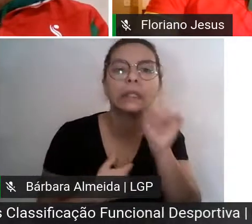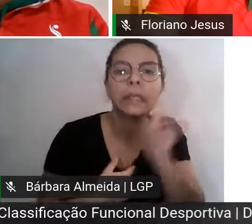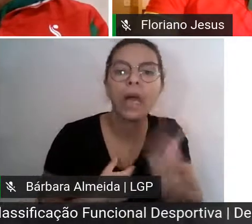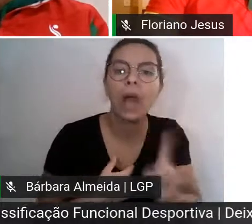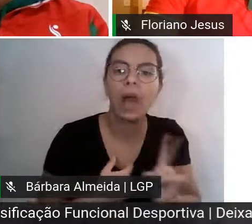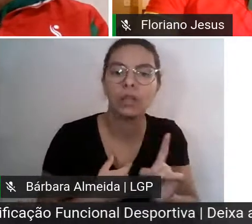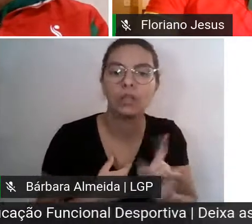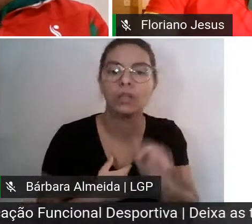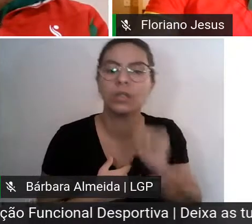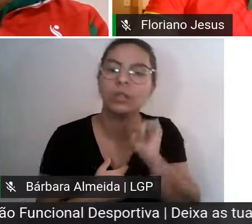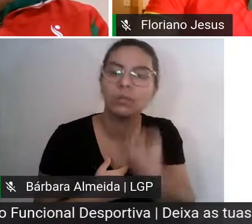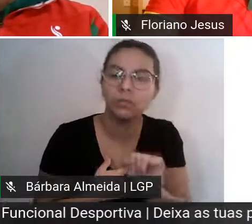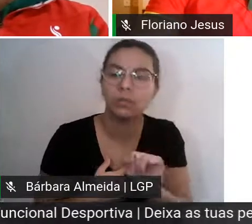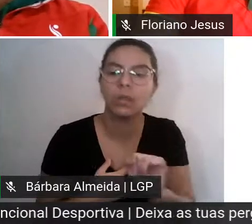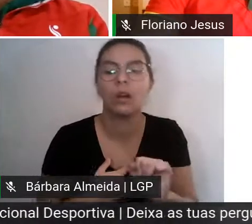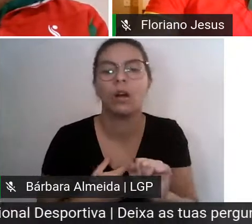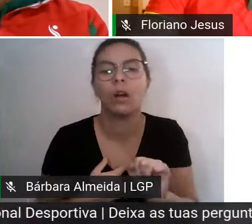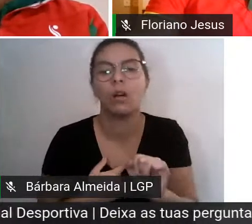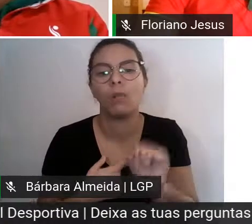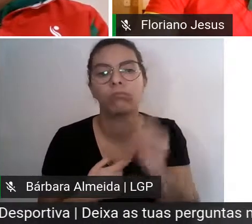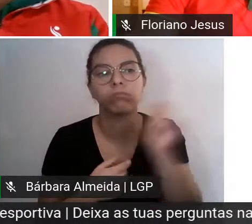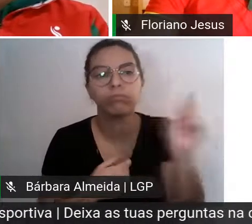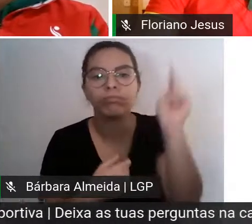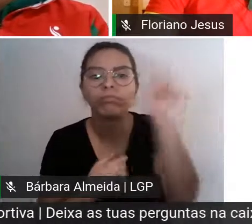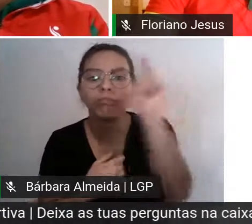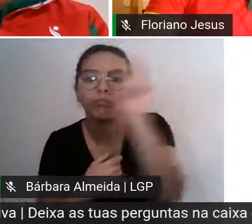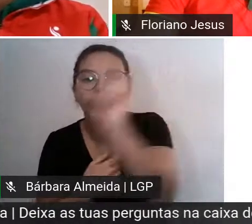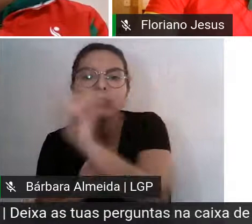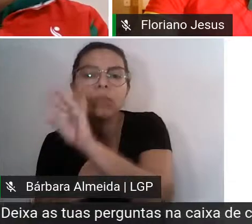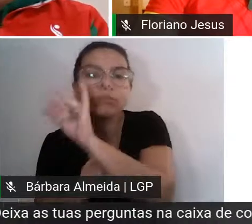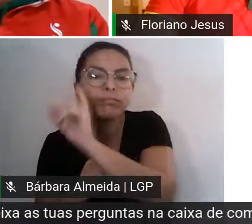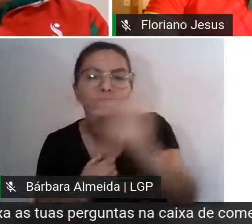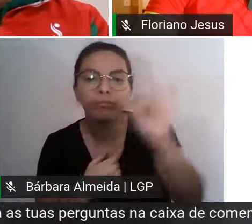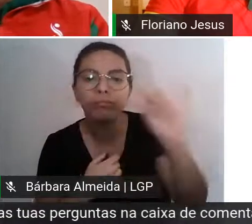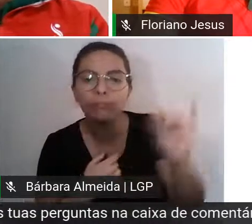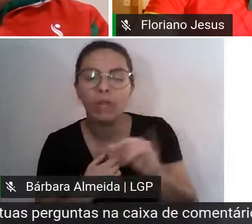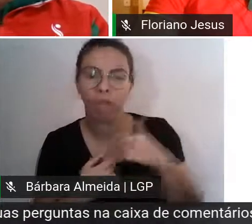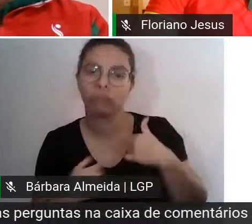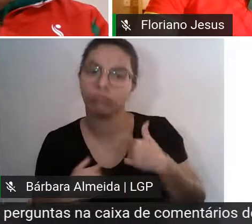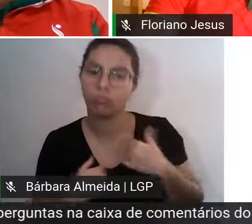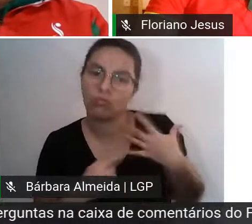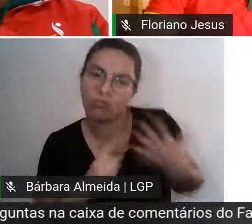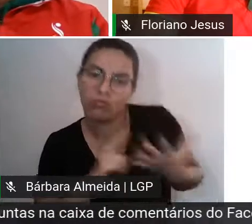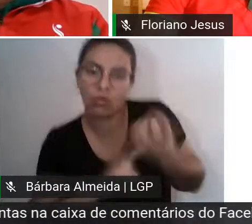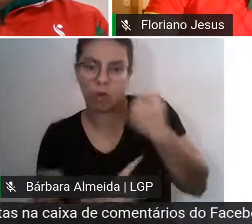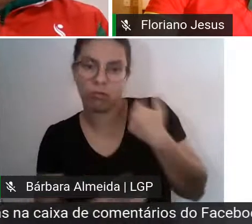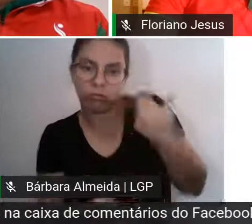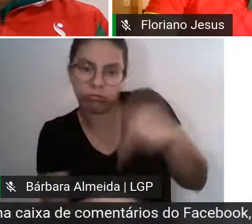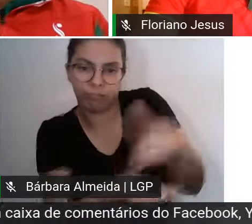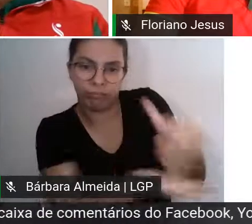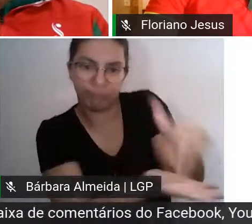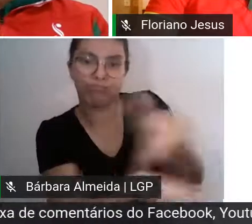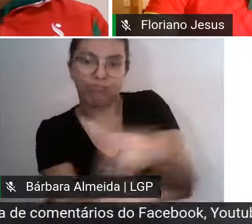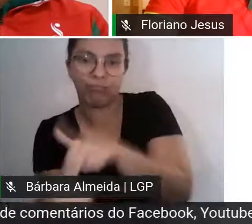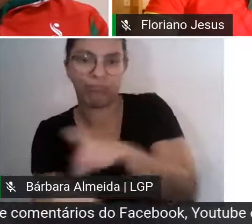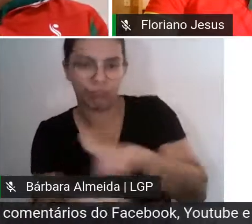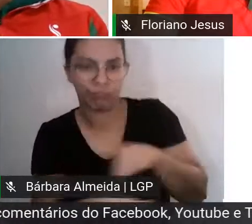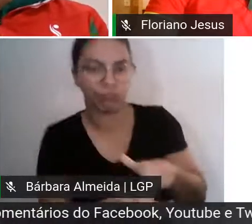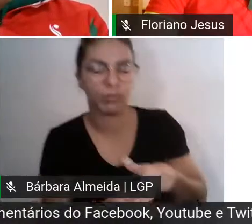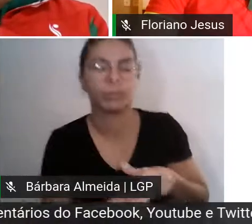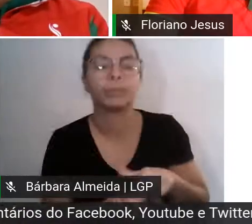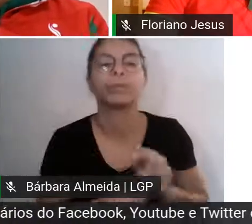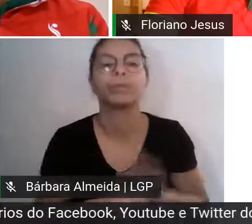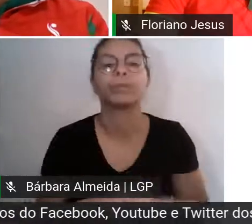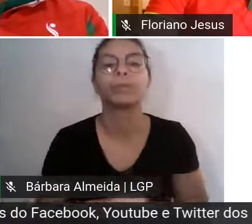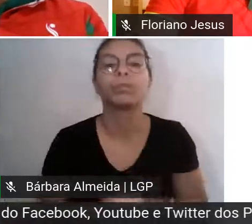os dias paralímpicos que são organizados em diversas localidades, e nós temos conseguido marcar presença desde então. Dentro do próprio meio